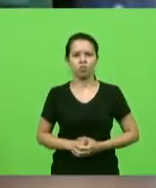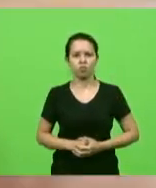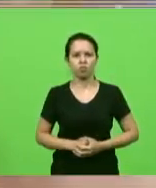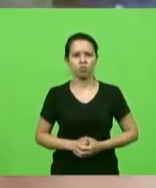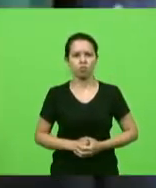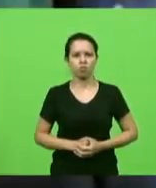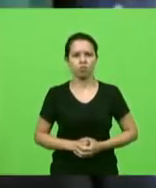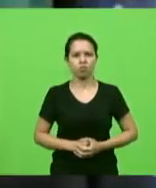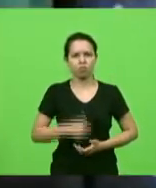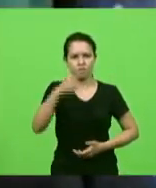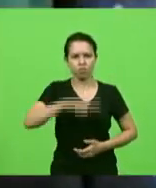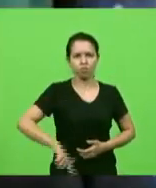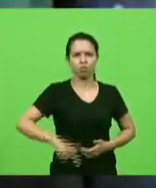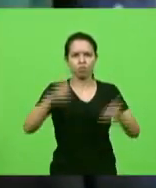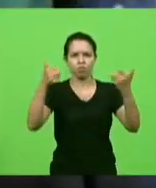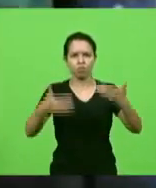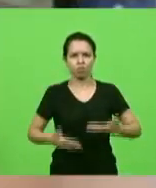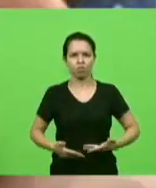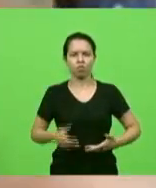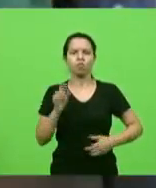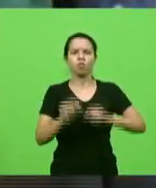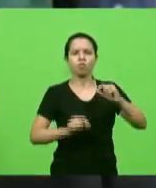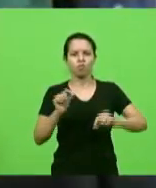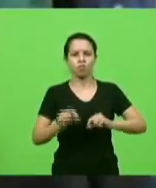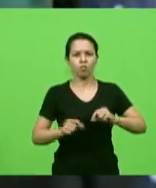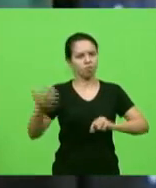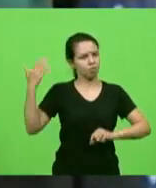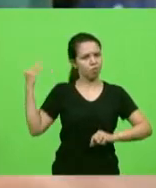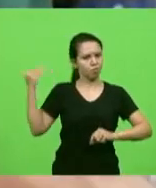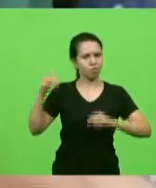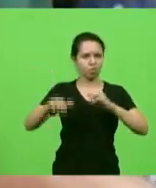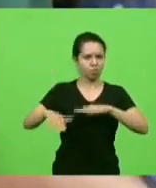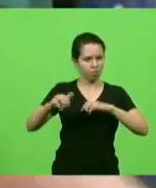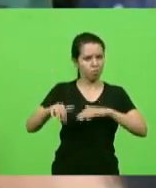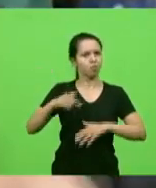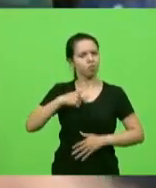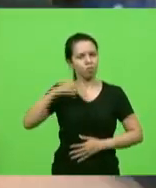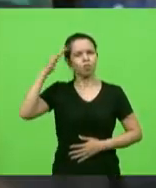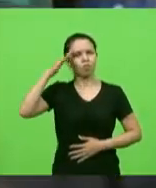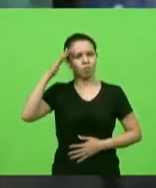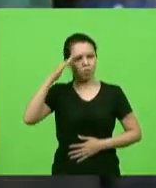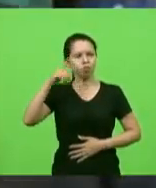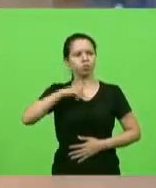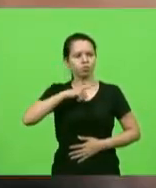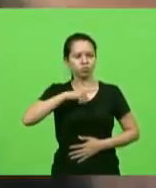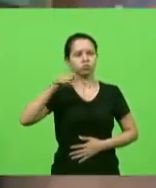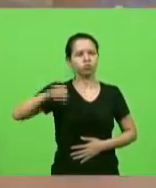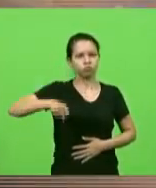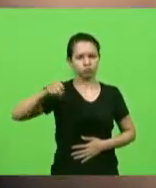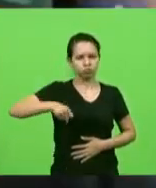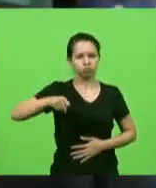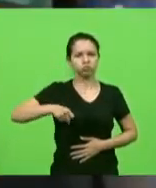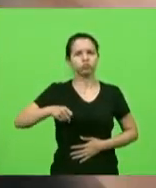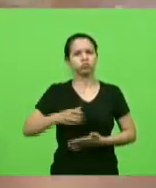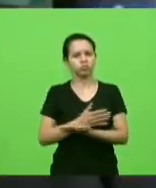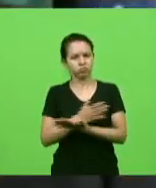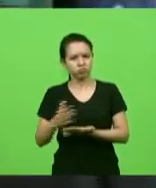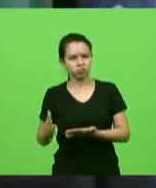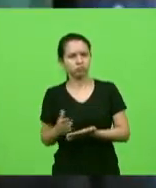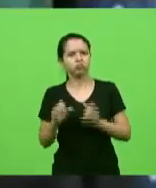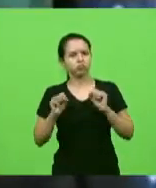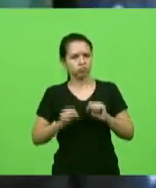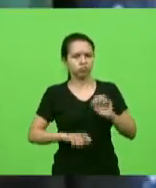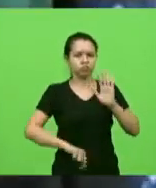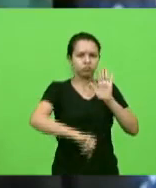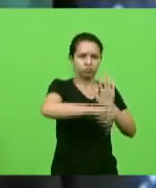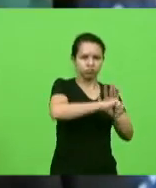O que passa o que naquele momento em setembro eu entendia que havia sim possíveis indícios